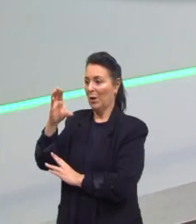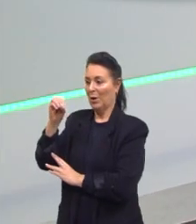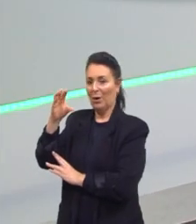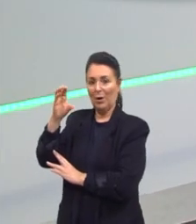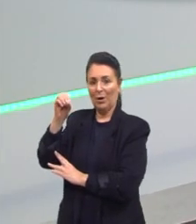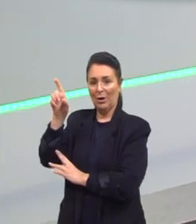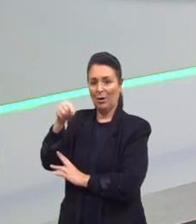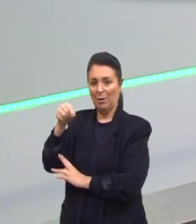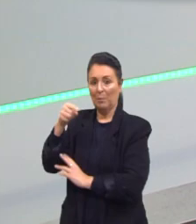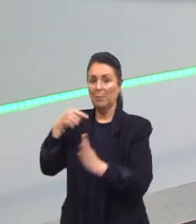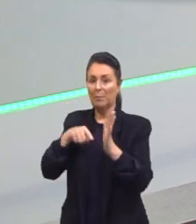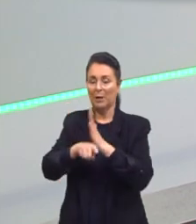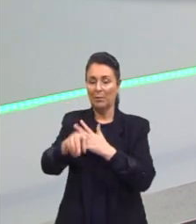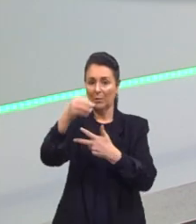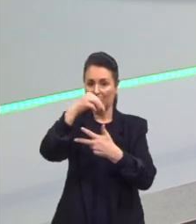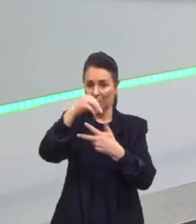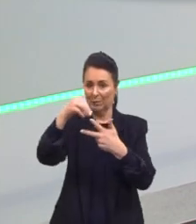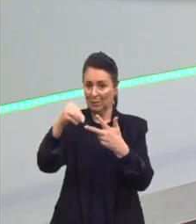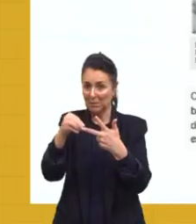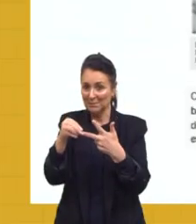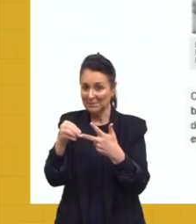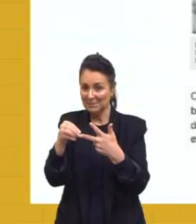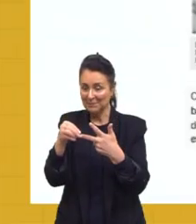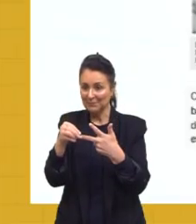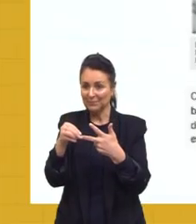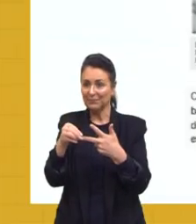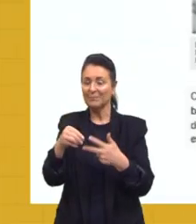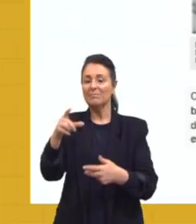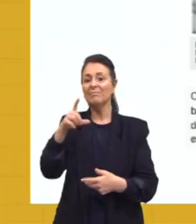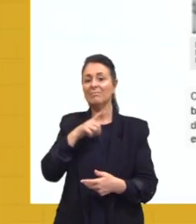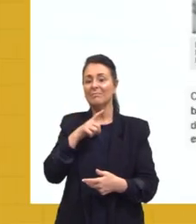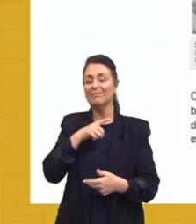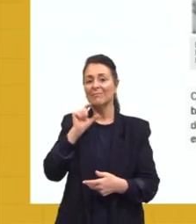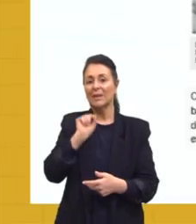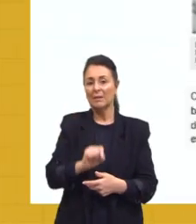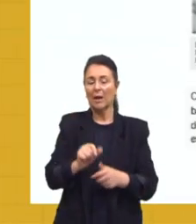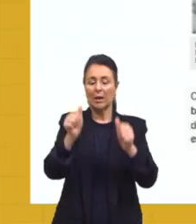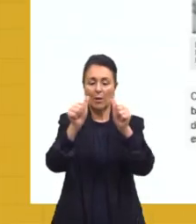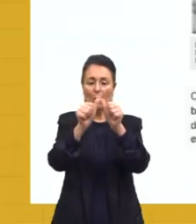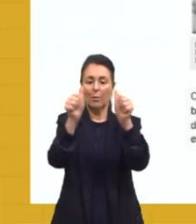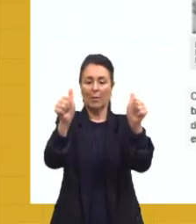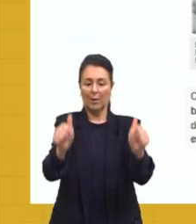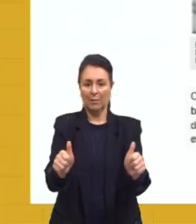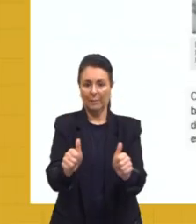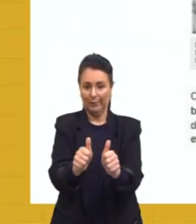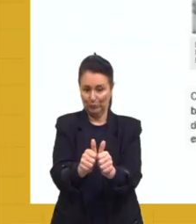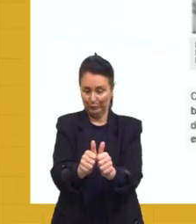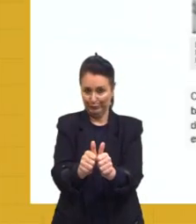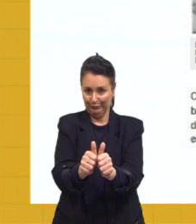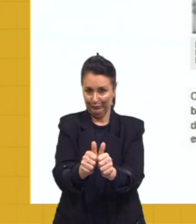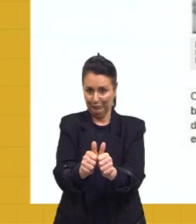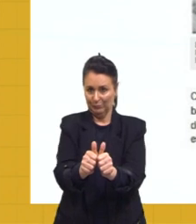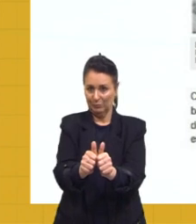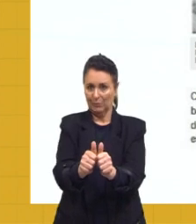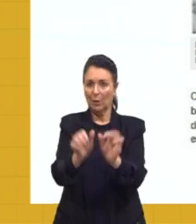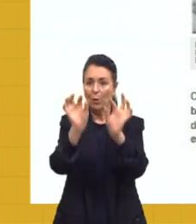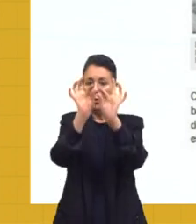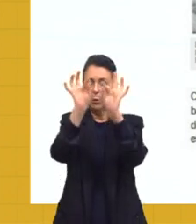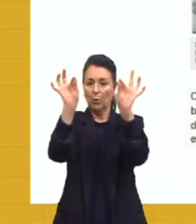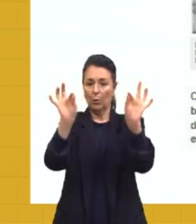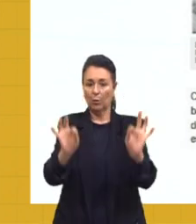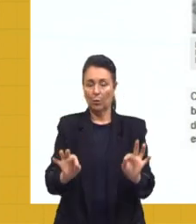vamos para a questão do Enem e Aqui nós temos então uma imagem e Com contornos